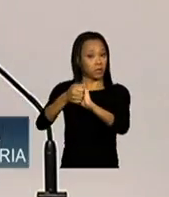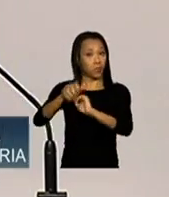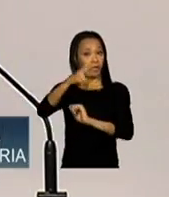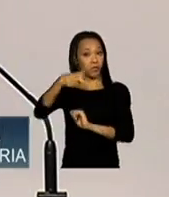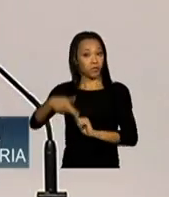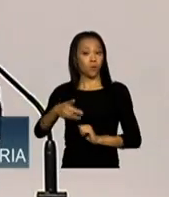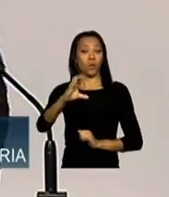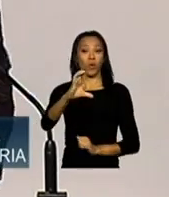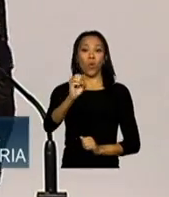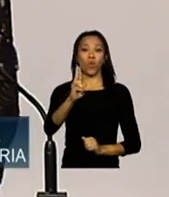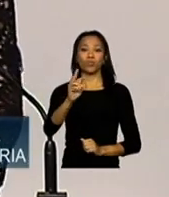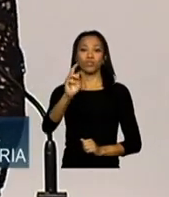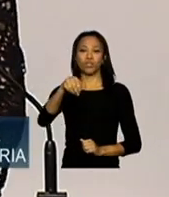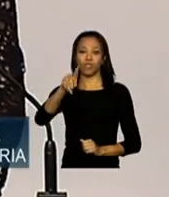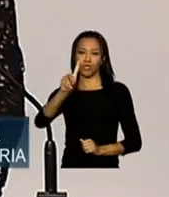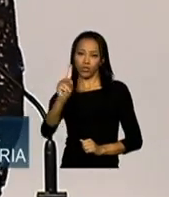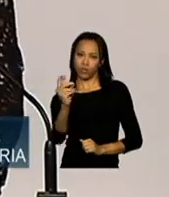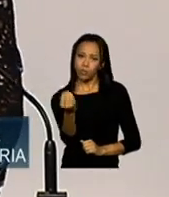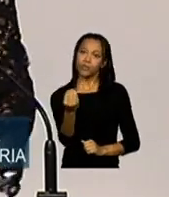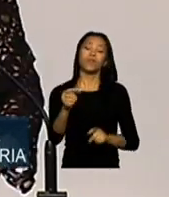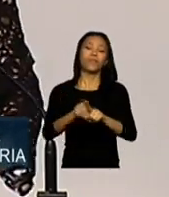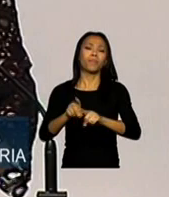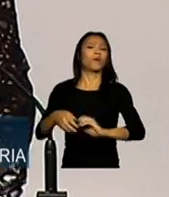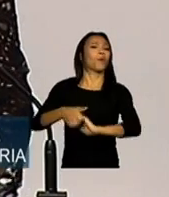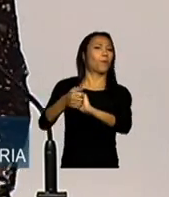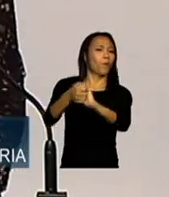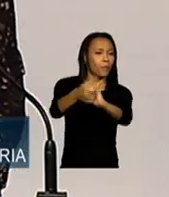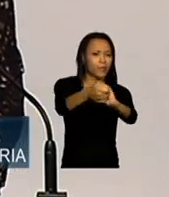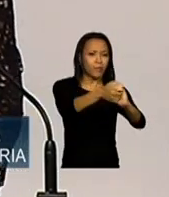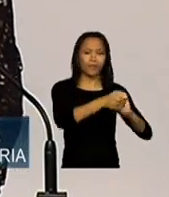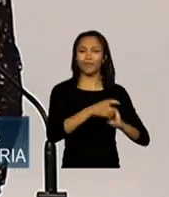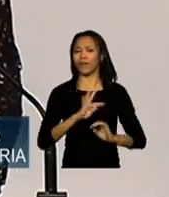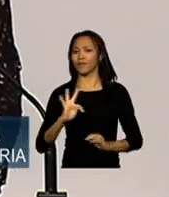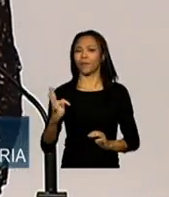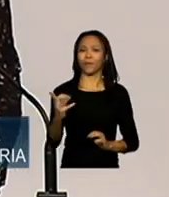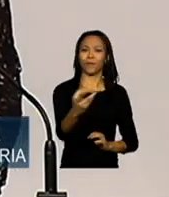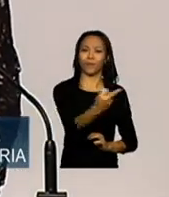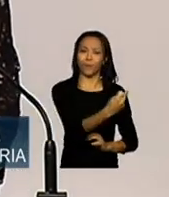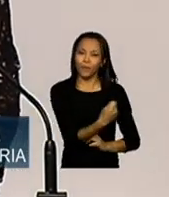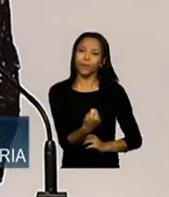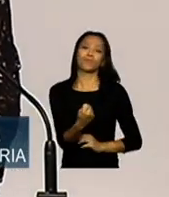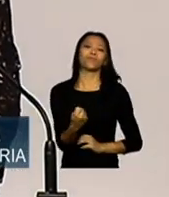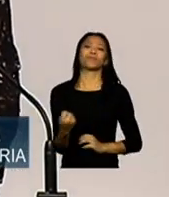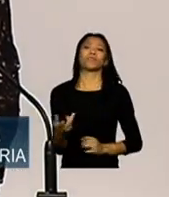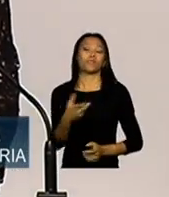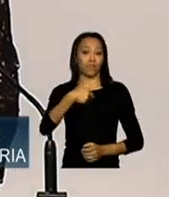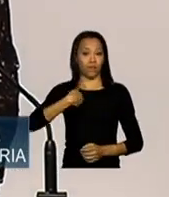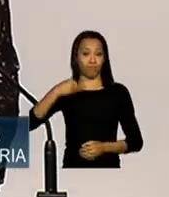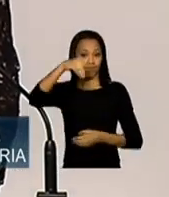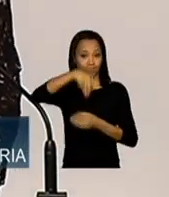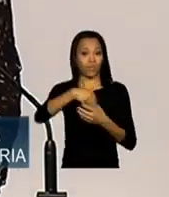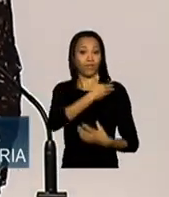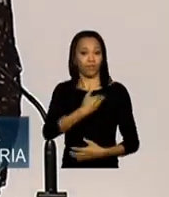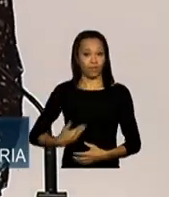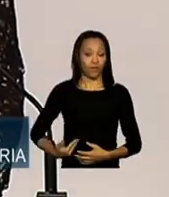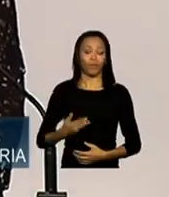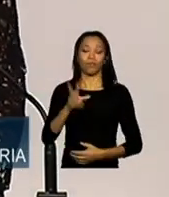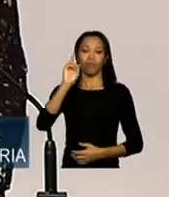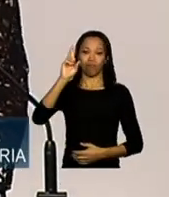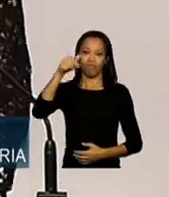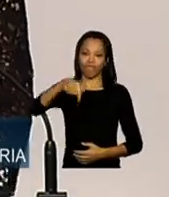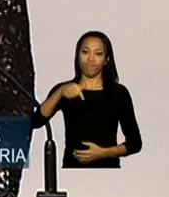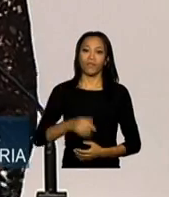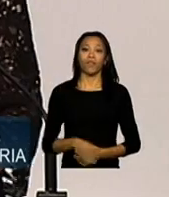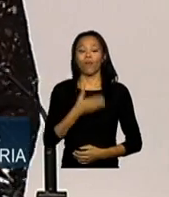professor Coutinho, eu cumprimento todos os integrantes do governo aqui representados. Senhoras